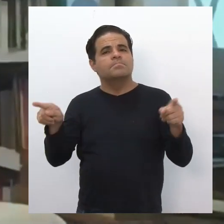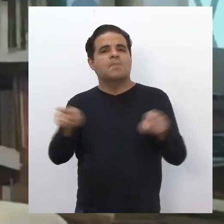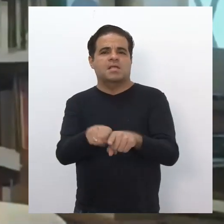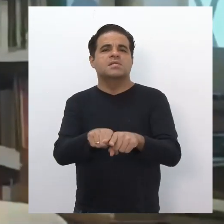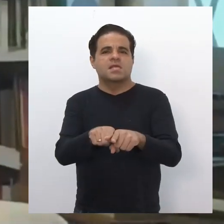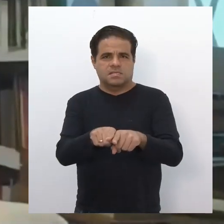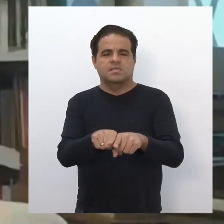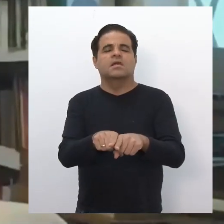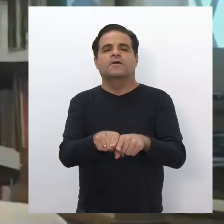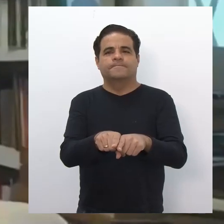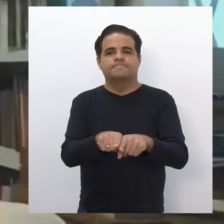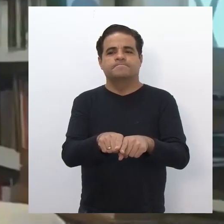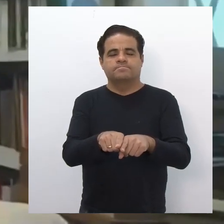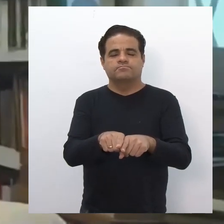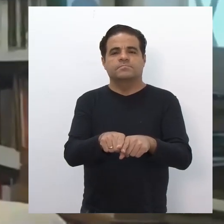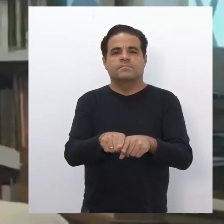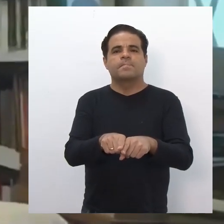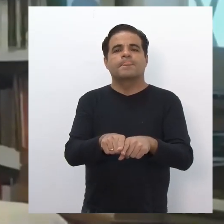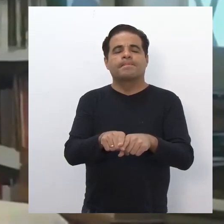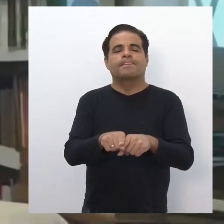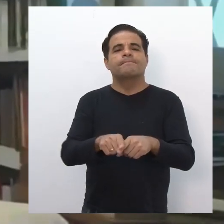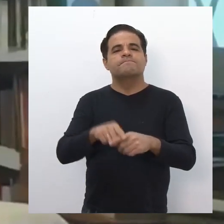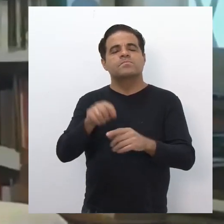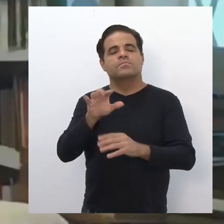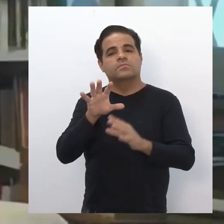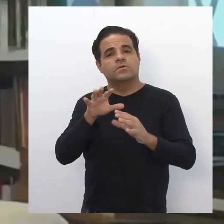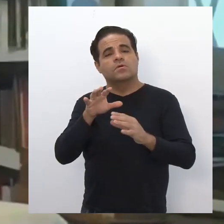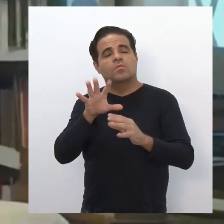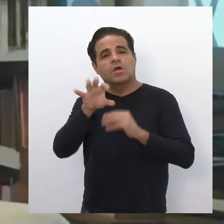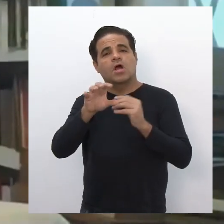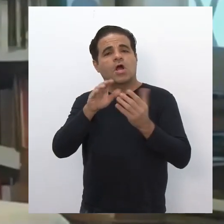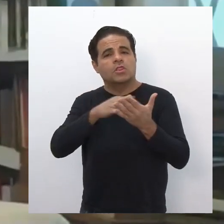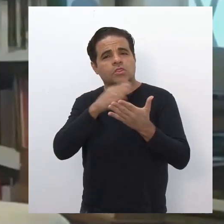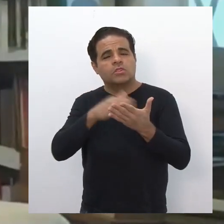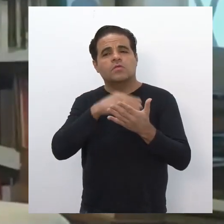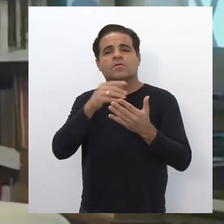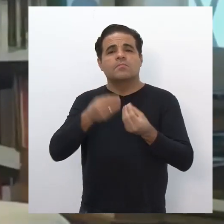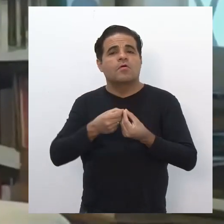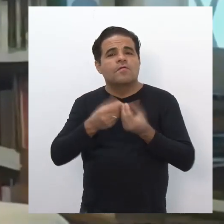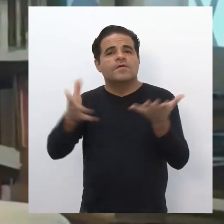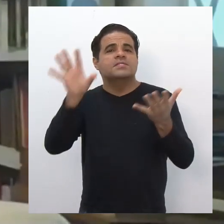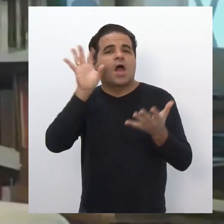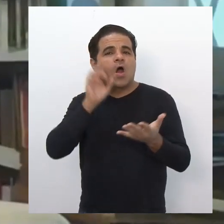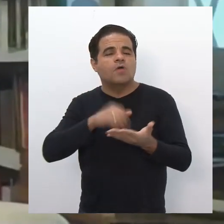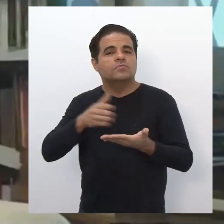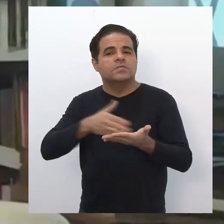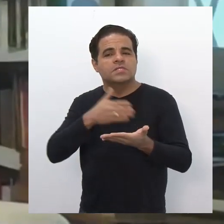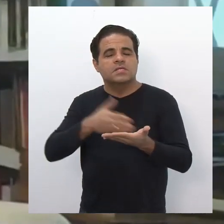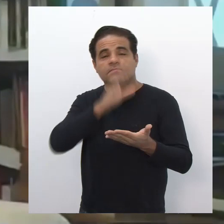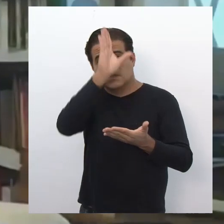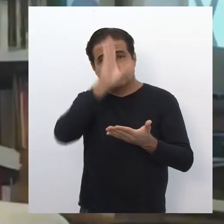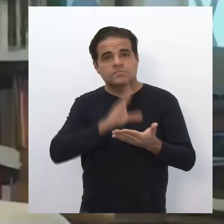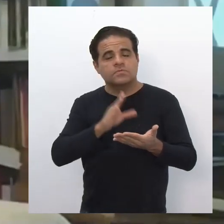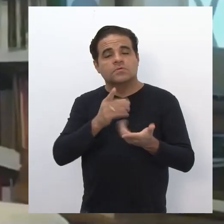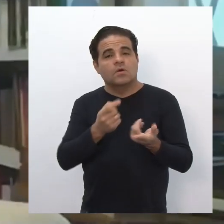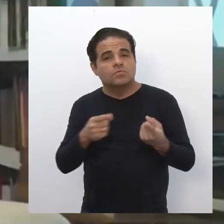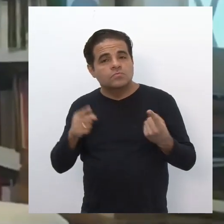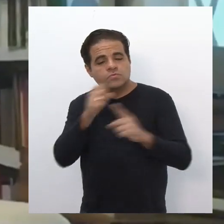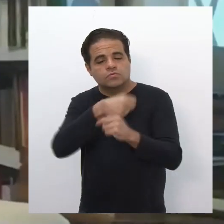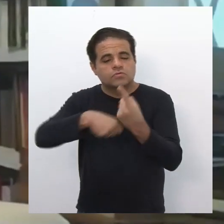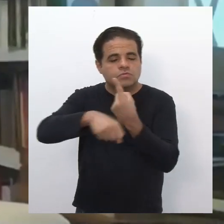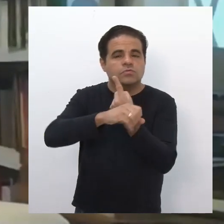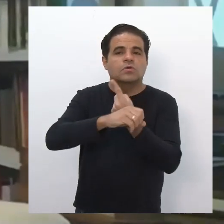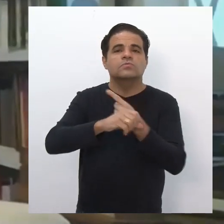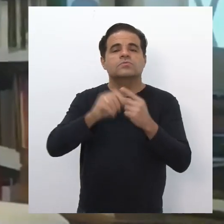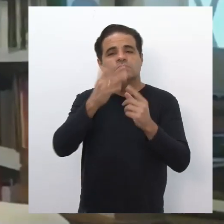parceria com a Toca Livros para oferecer audiolivros gratuitos aos sócios das